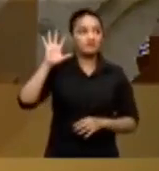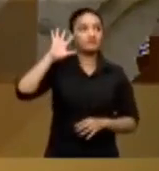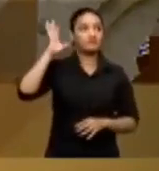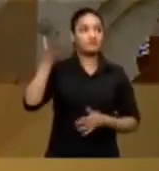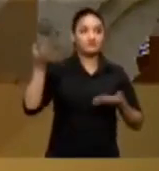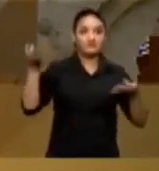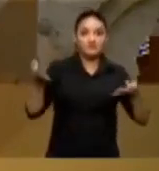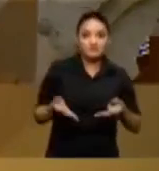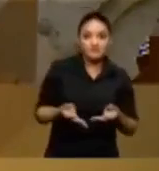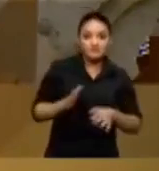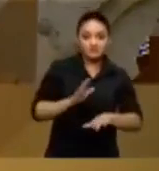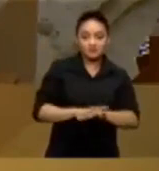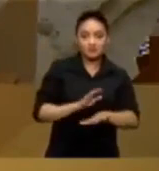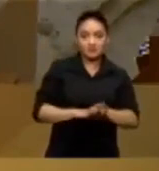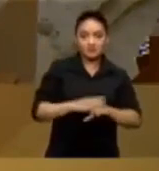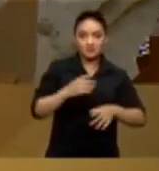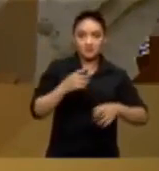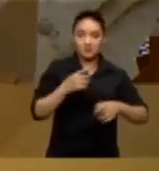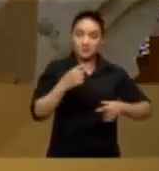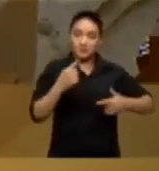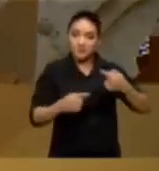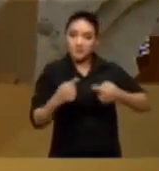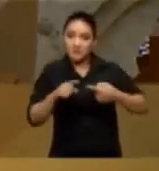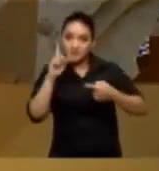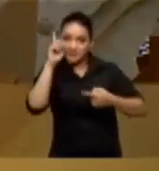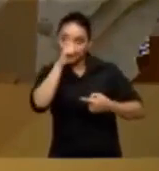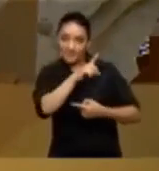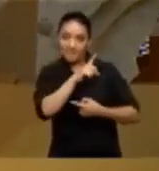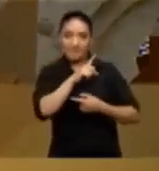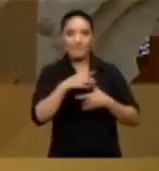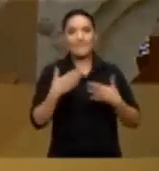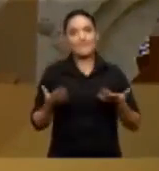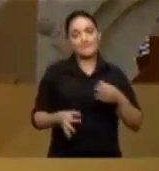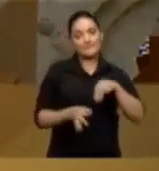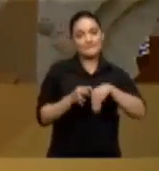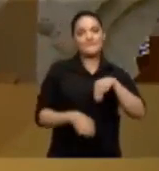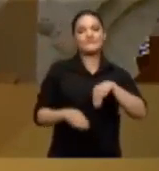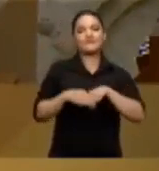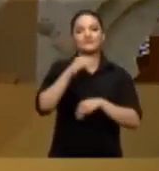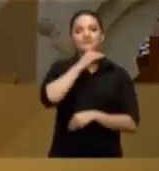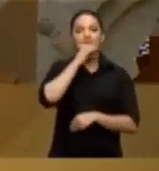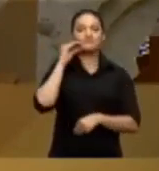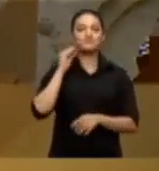resolução dos conflitos. E Vossa Excelência, ministro Celso de Mello,